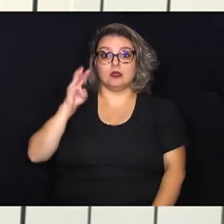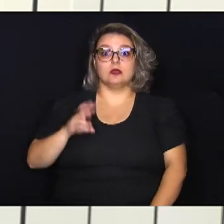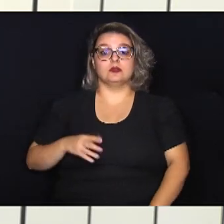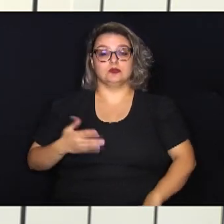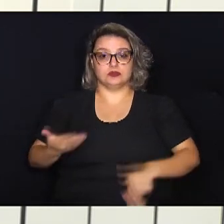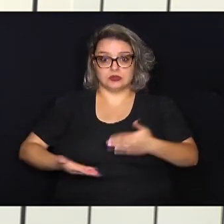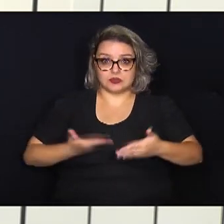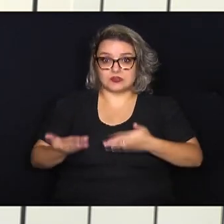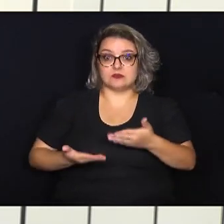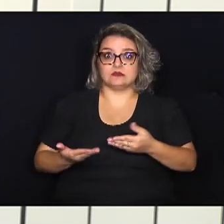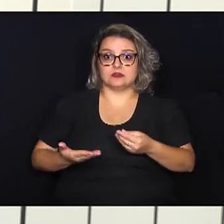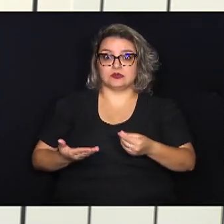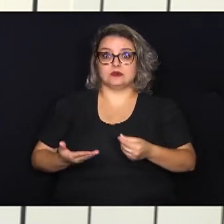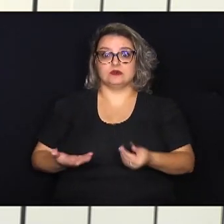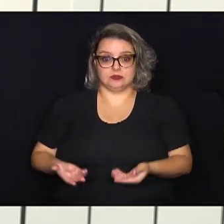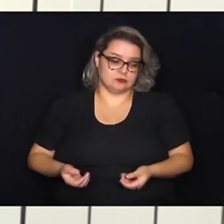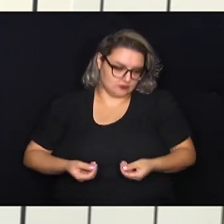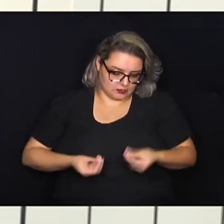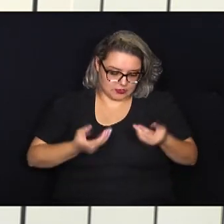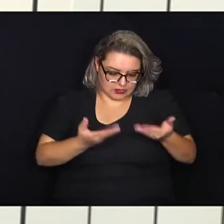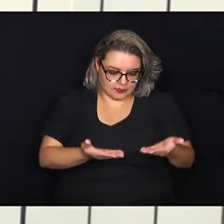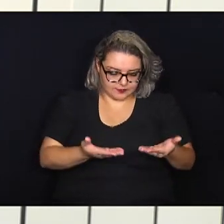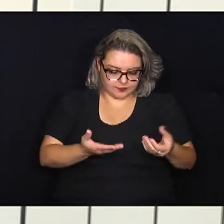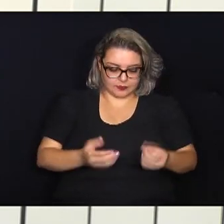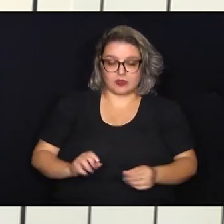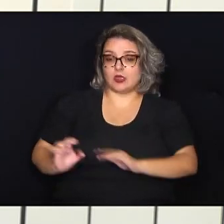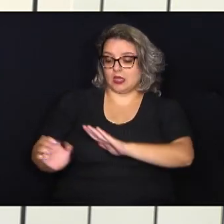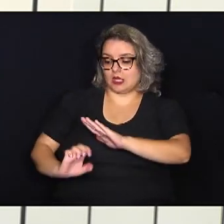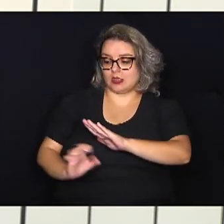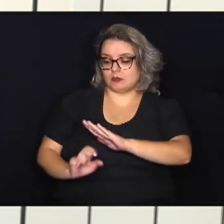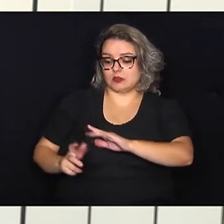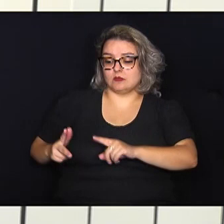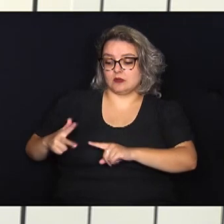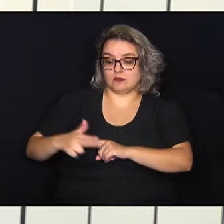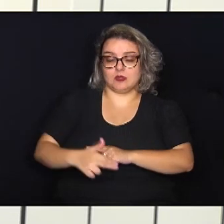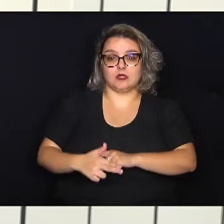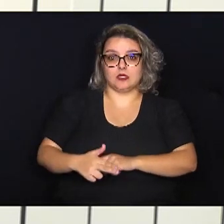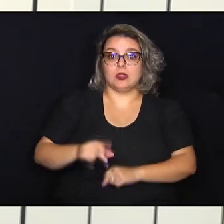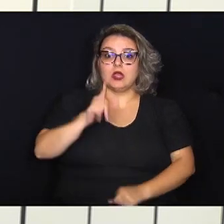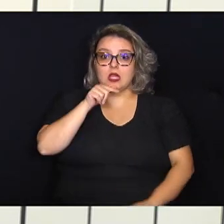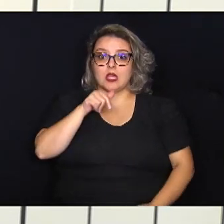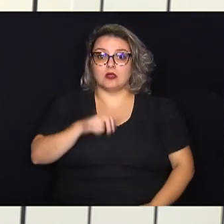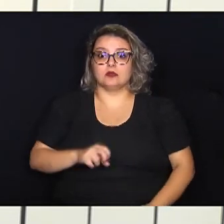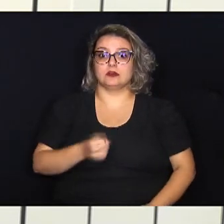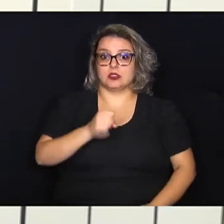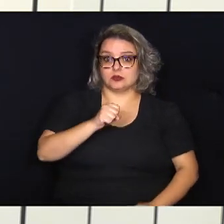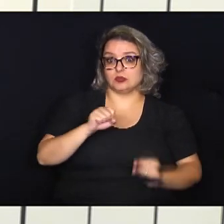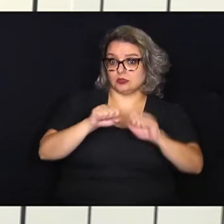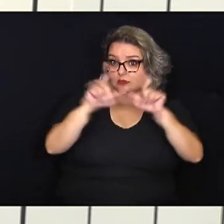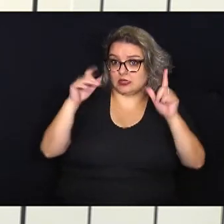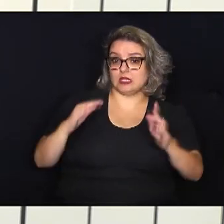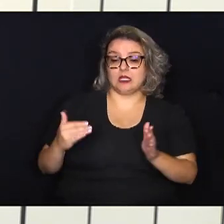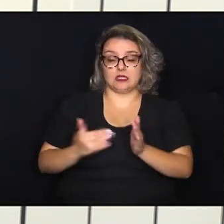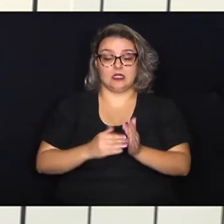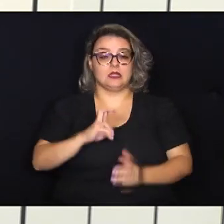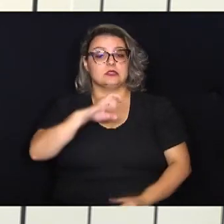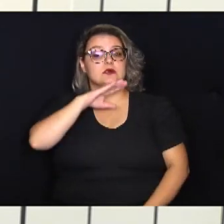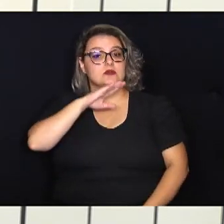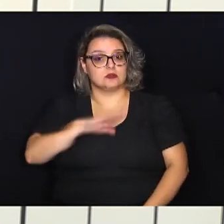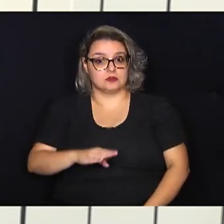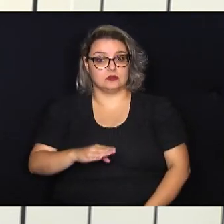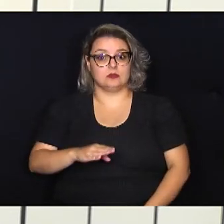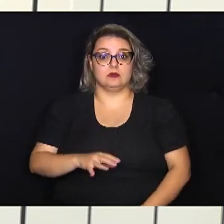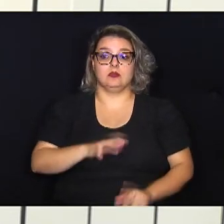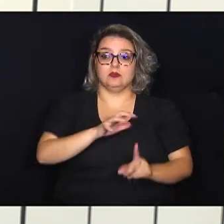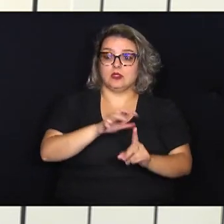a empresa vai interromper o fornecimento de água das 8 horas da manhã às 5 horas da tarde. A interrupção vai atingir